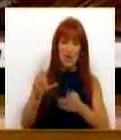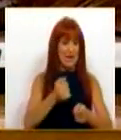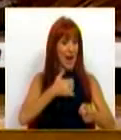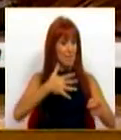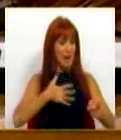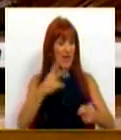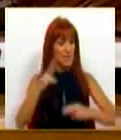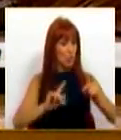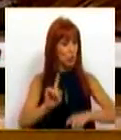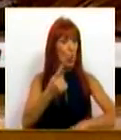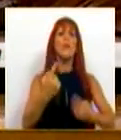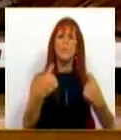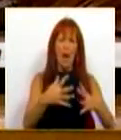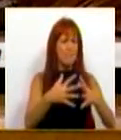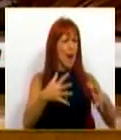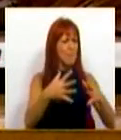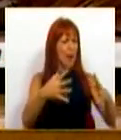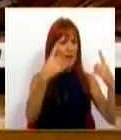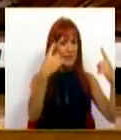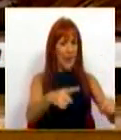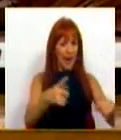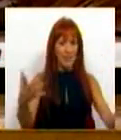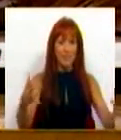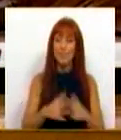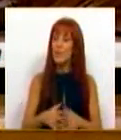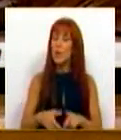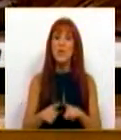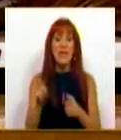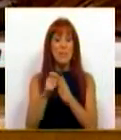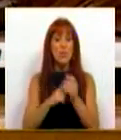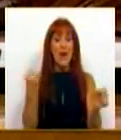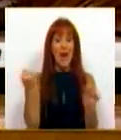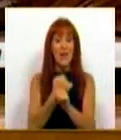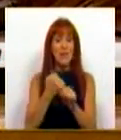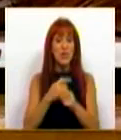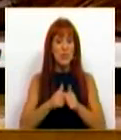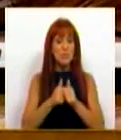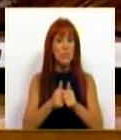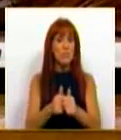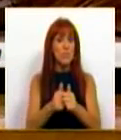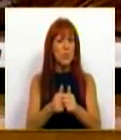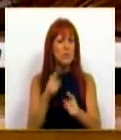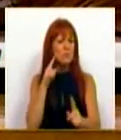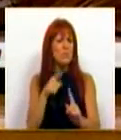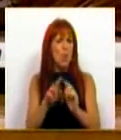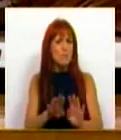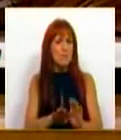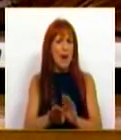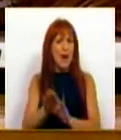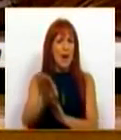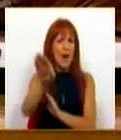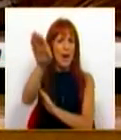empresas não financeiras está a aumentar. Os indicadores de atividade seguem um sentido